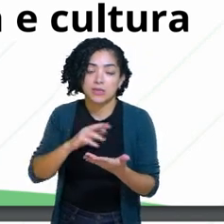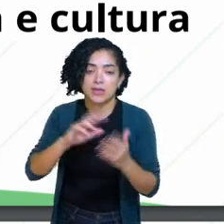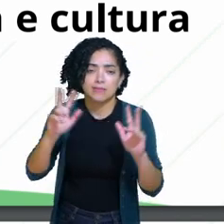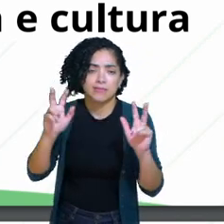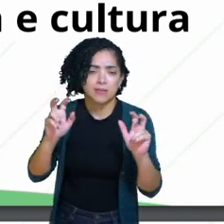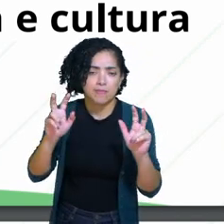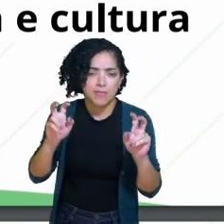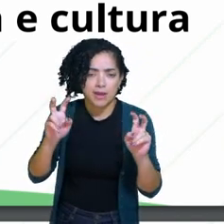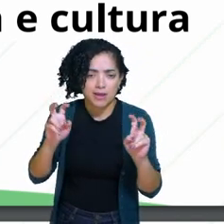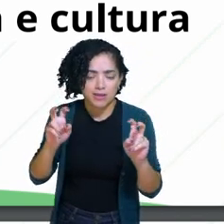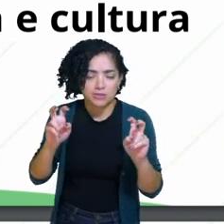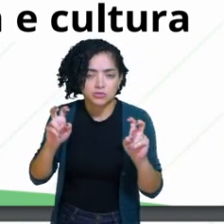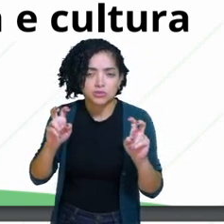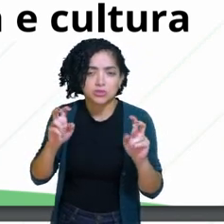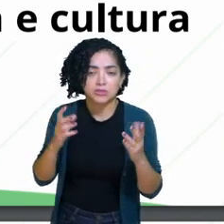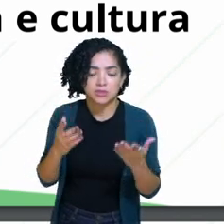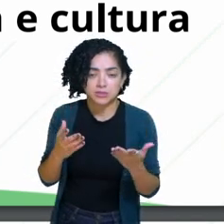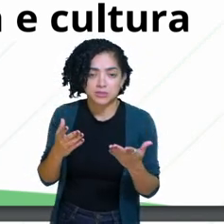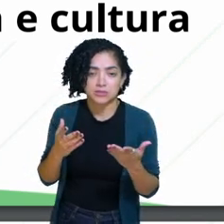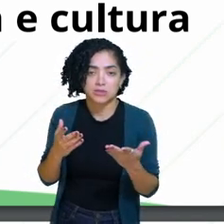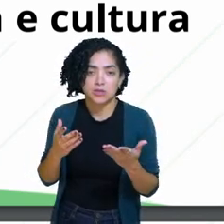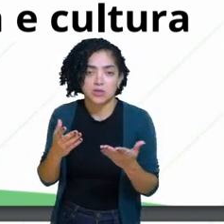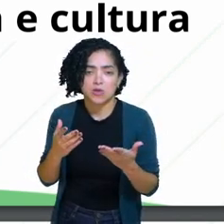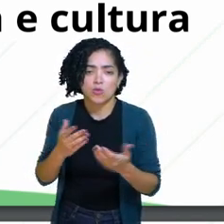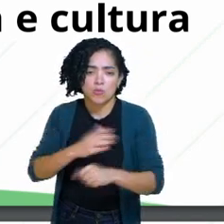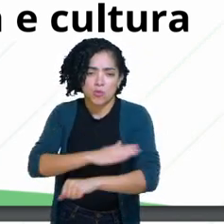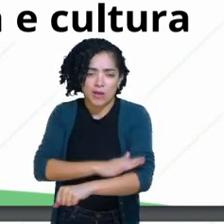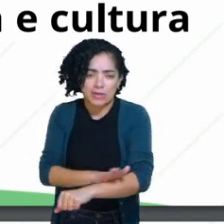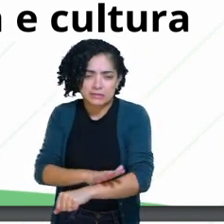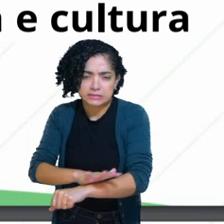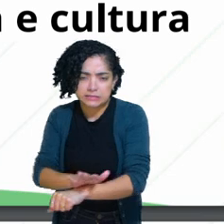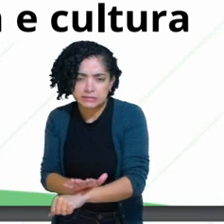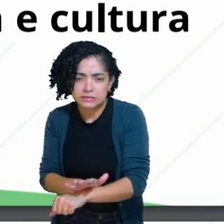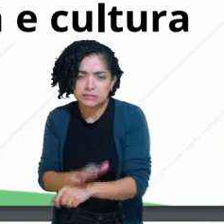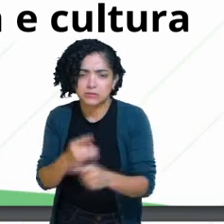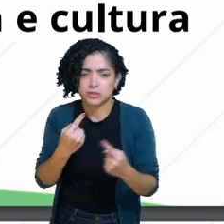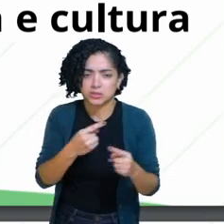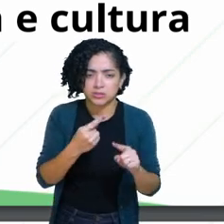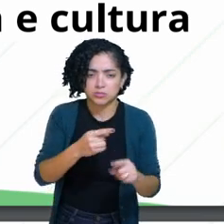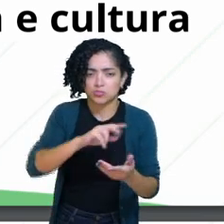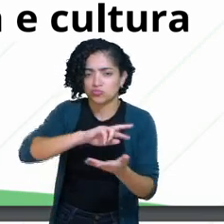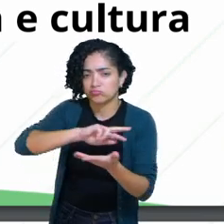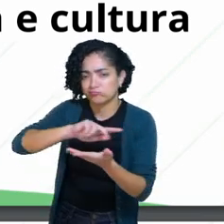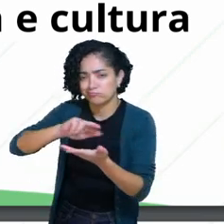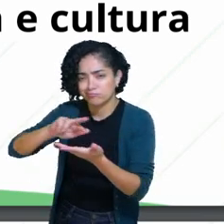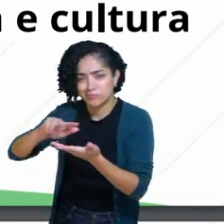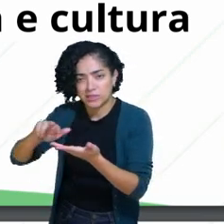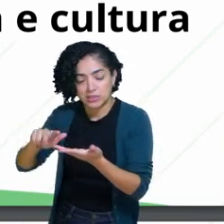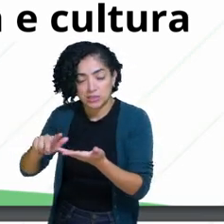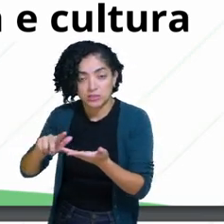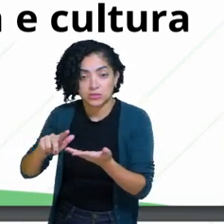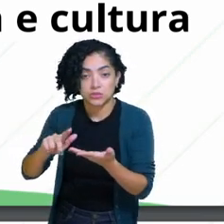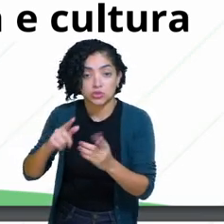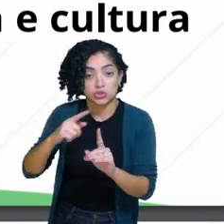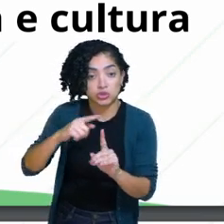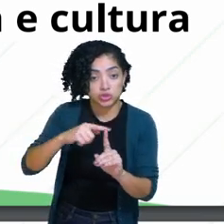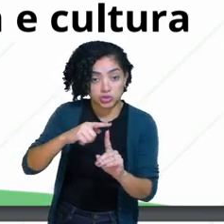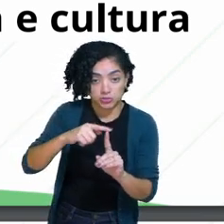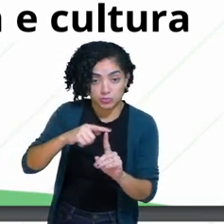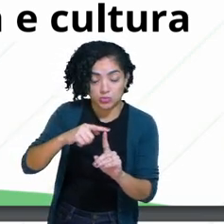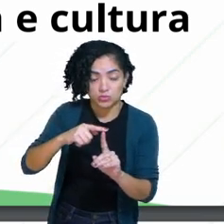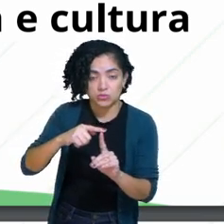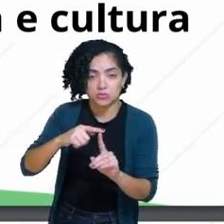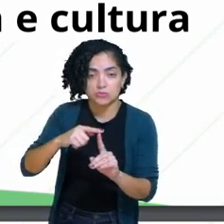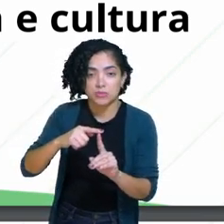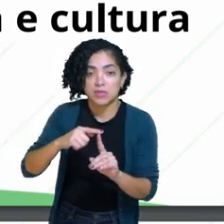correlatas né como racismo intolerâncias de diferentes eh eh naturezas né Eh bem como